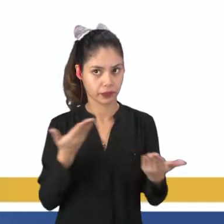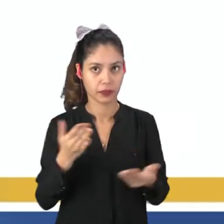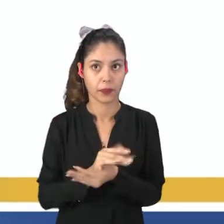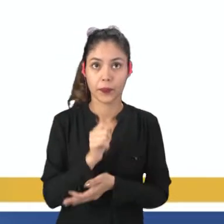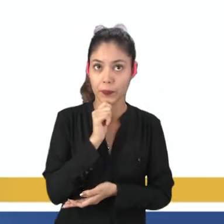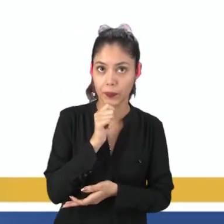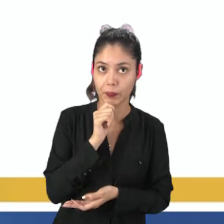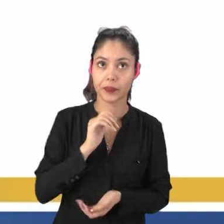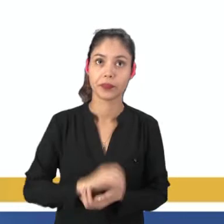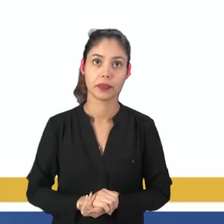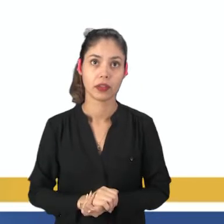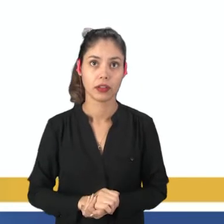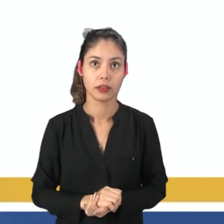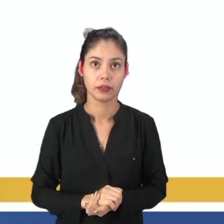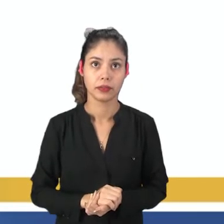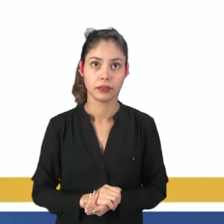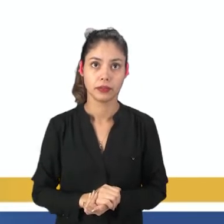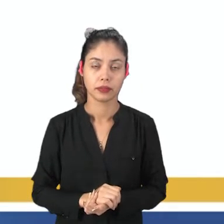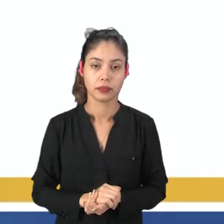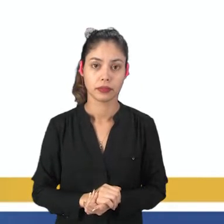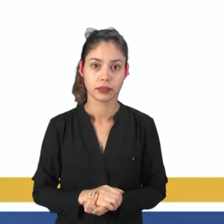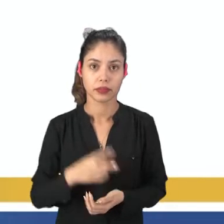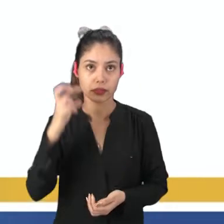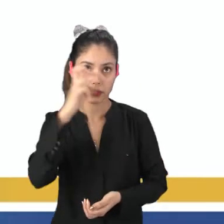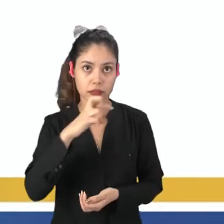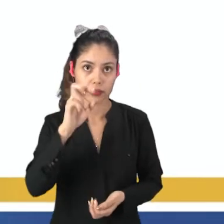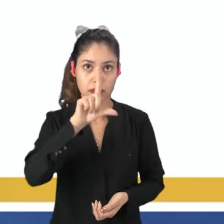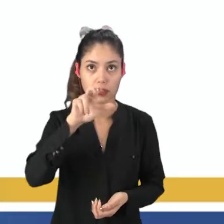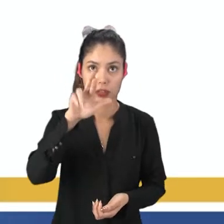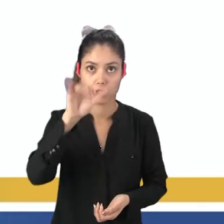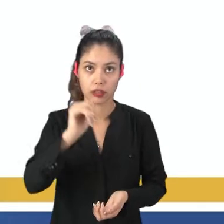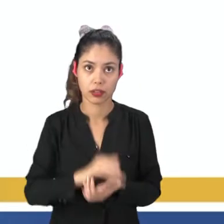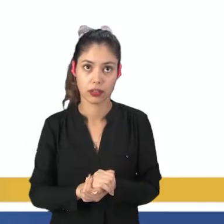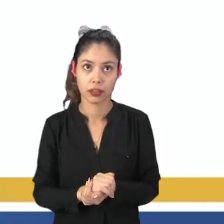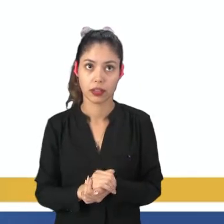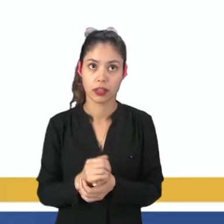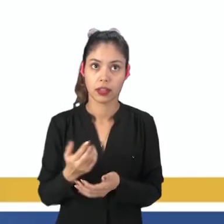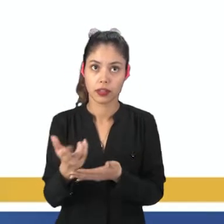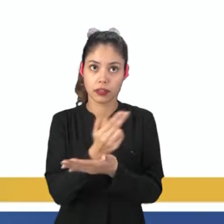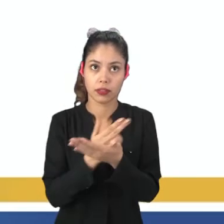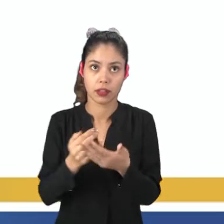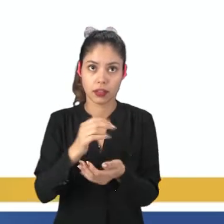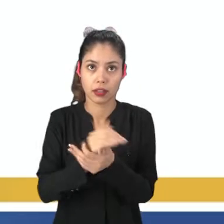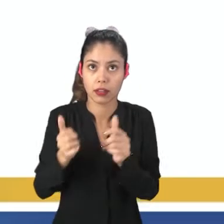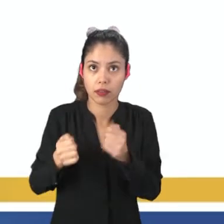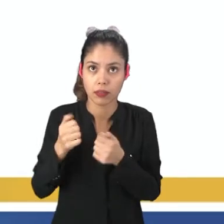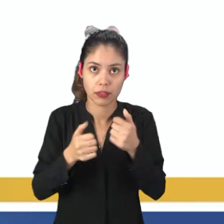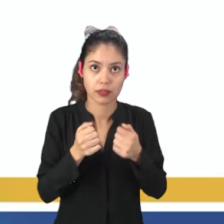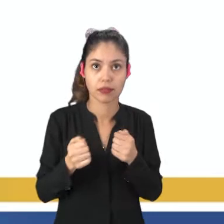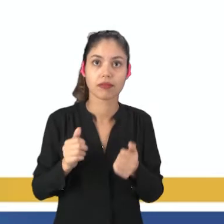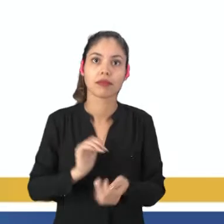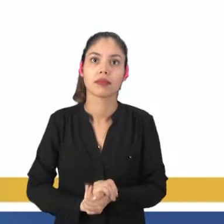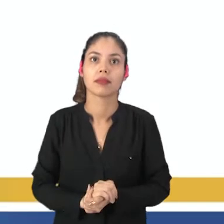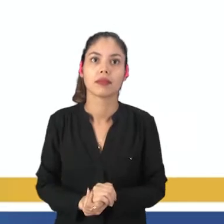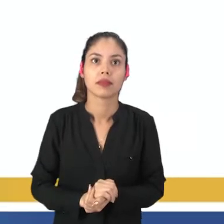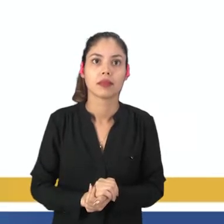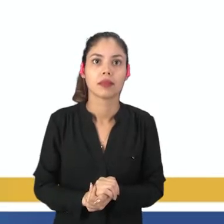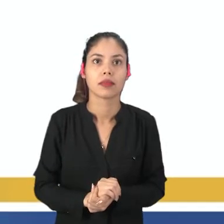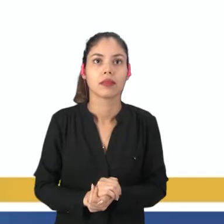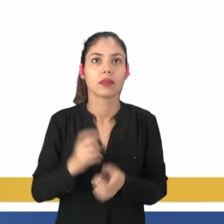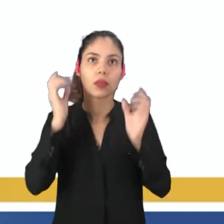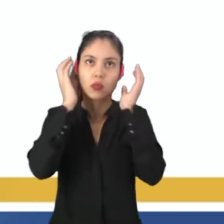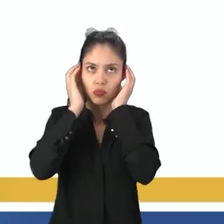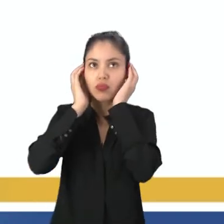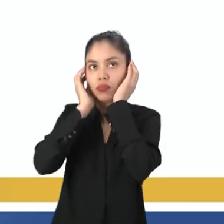Além de atrás do Lucas Neto apareceu um desenho de um controle de videogame, fones de